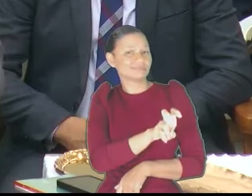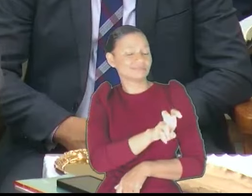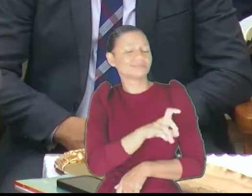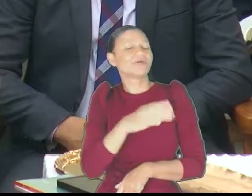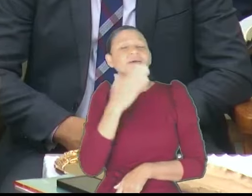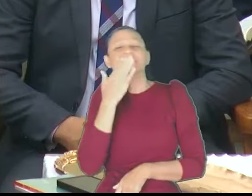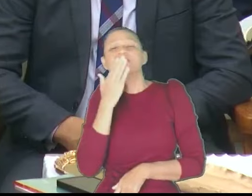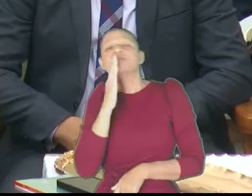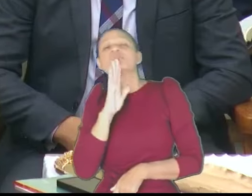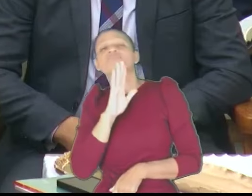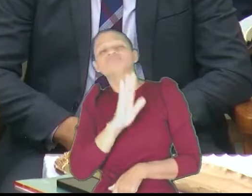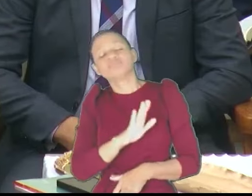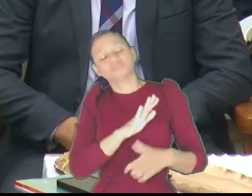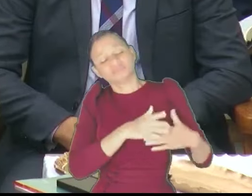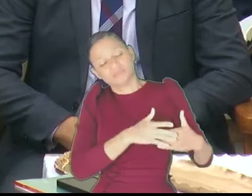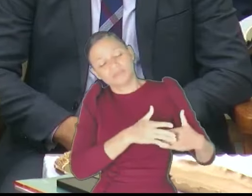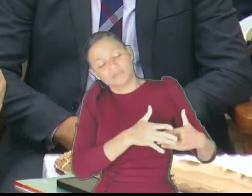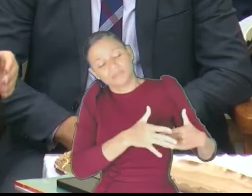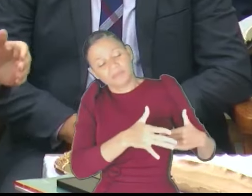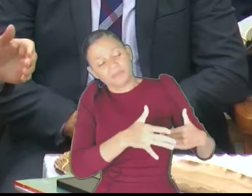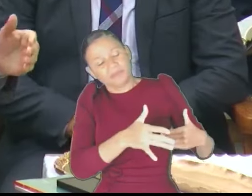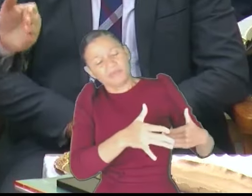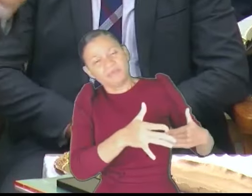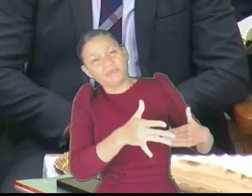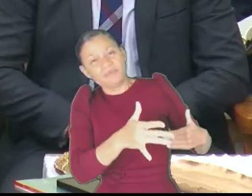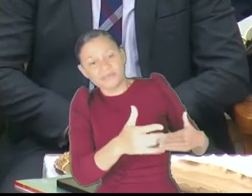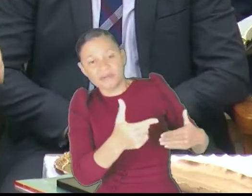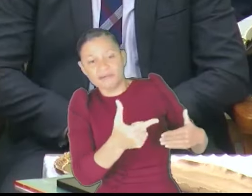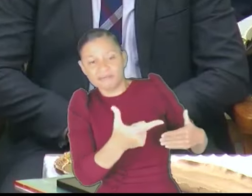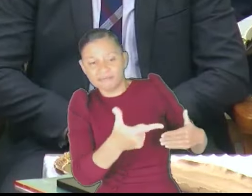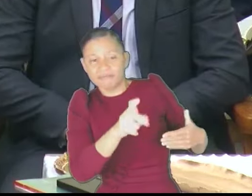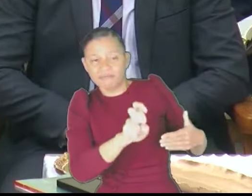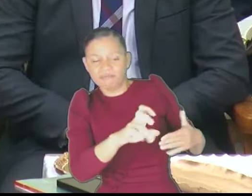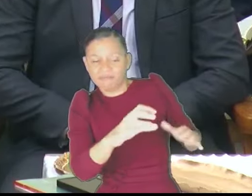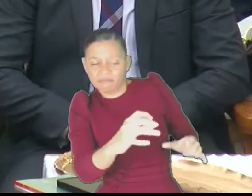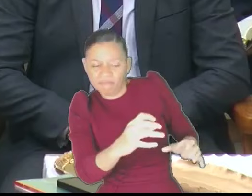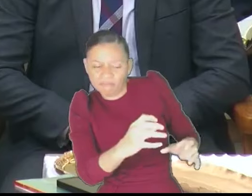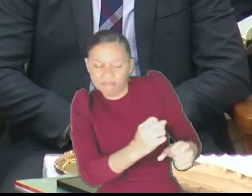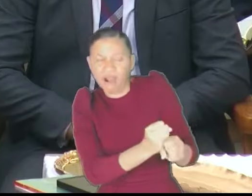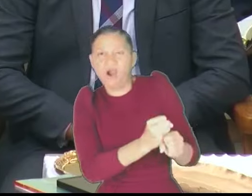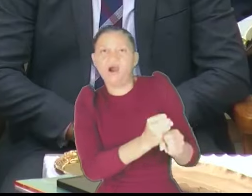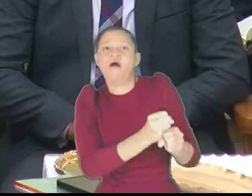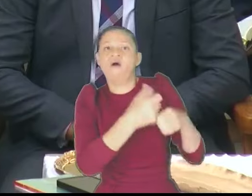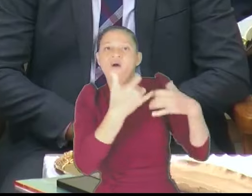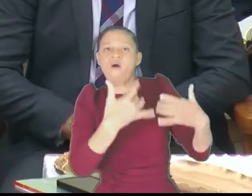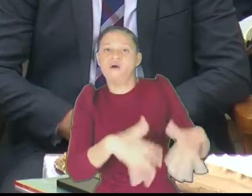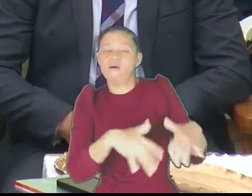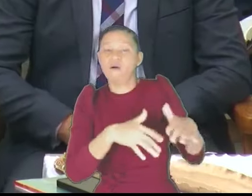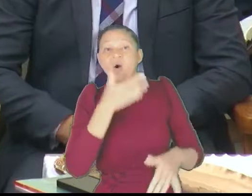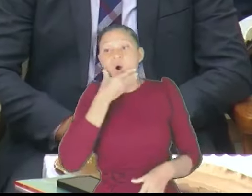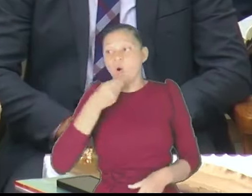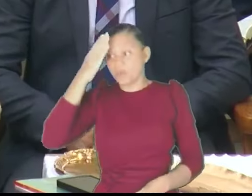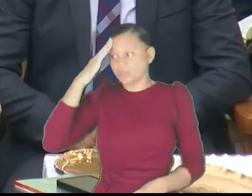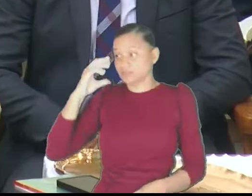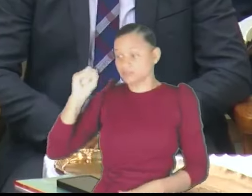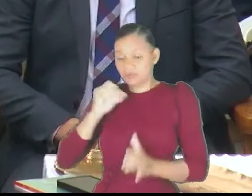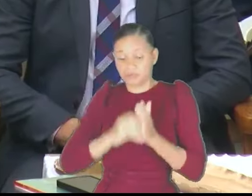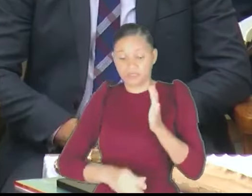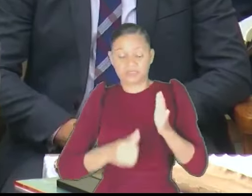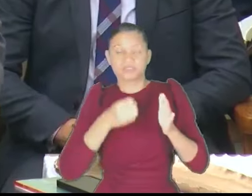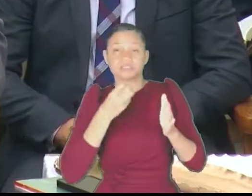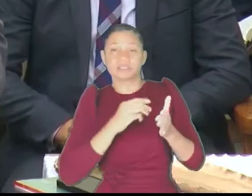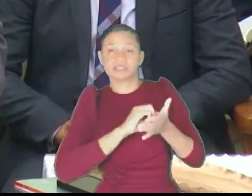se estende aproximadamente mais 25 anos. Salomão diz lá no capítulo 3, verso 12